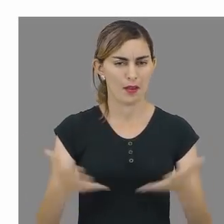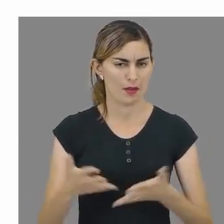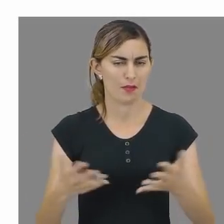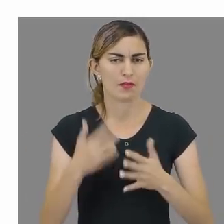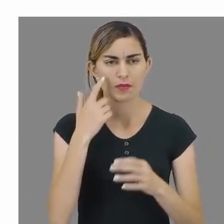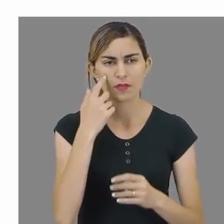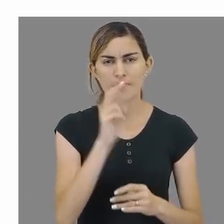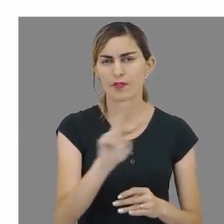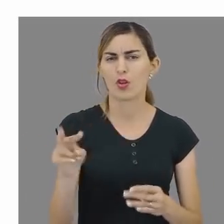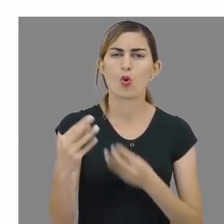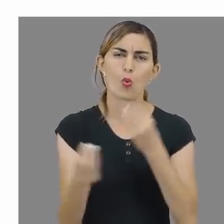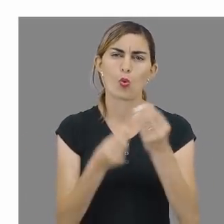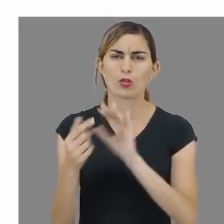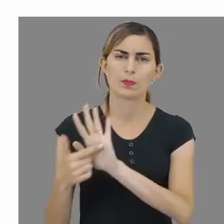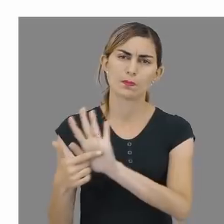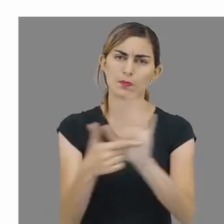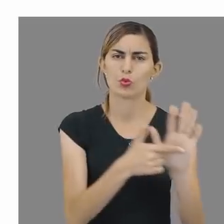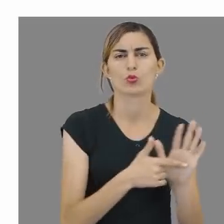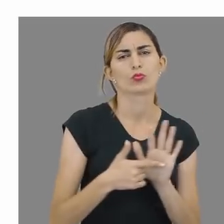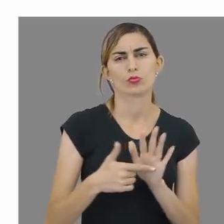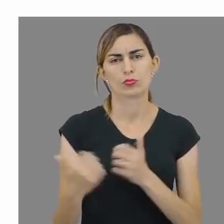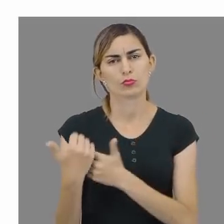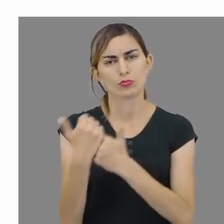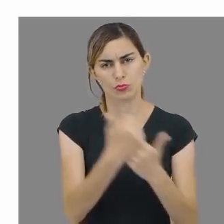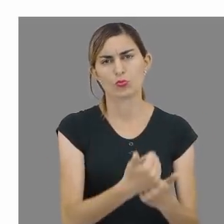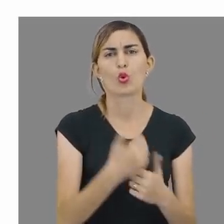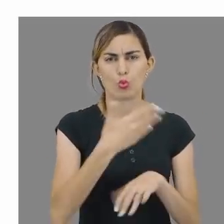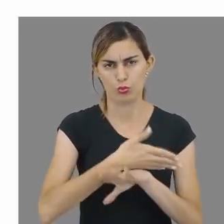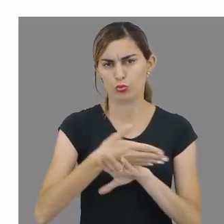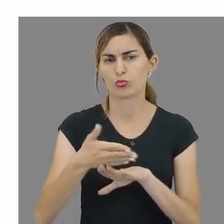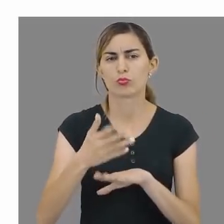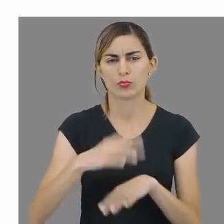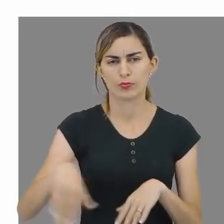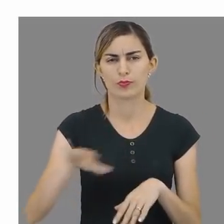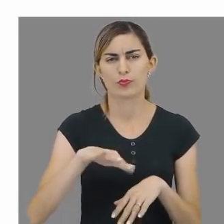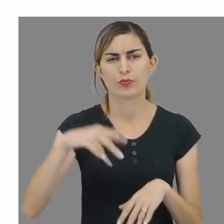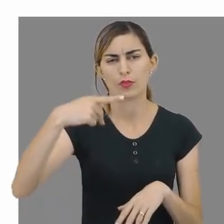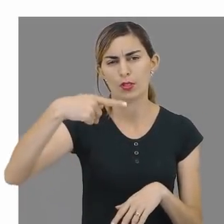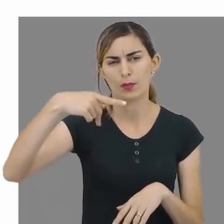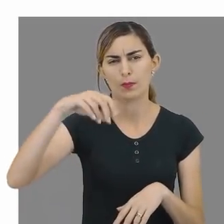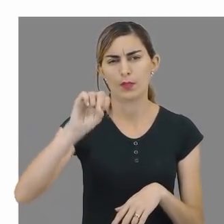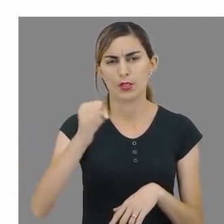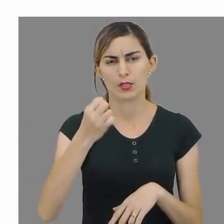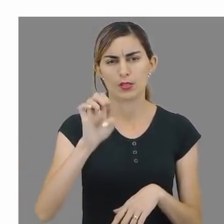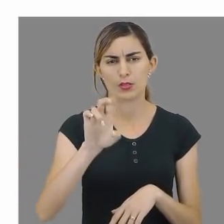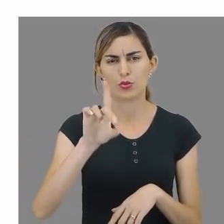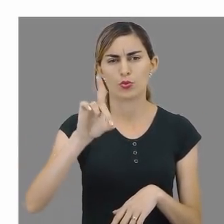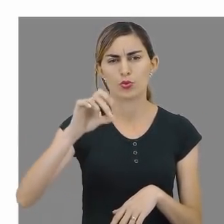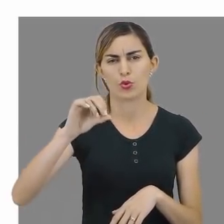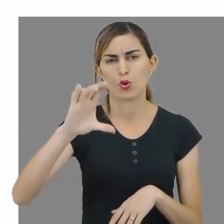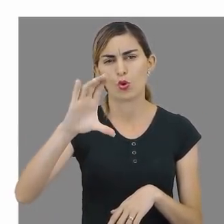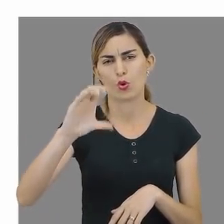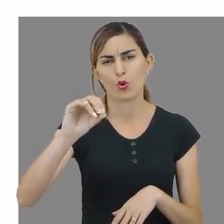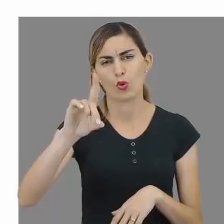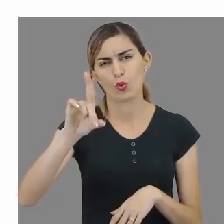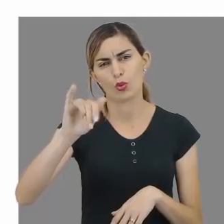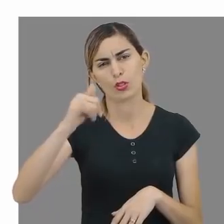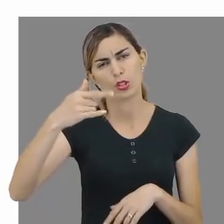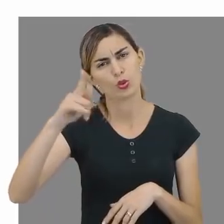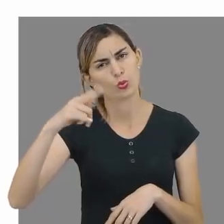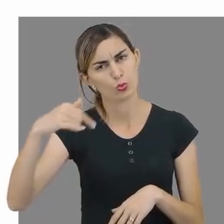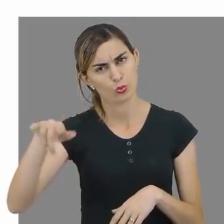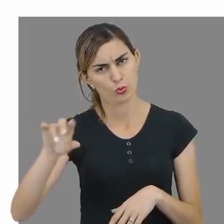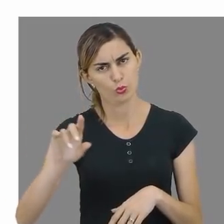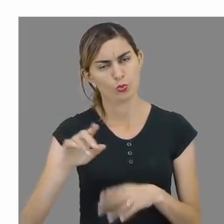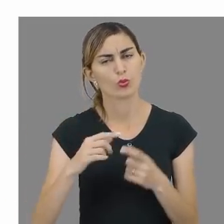Agora vamos ver outra forma de representação, muito popular também, o pseudocódigo. O pseudocódigo é uma